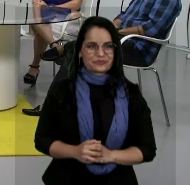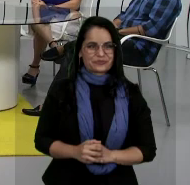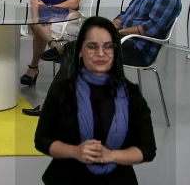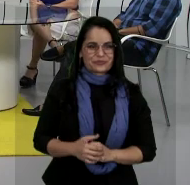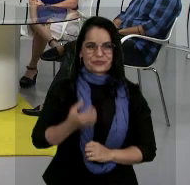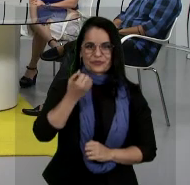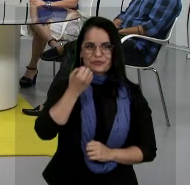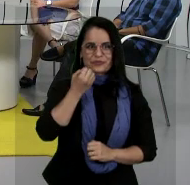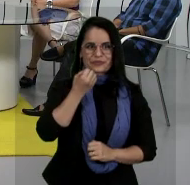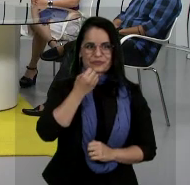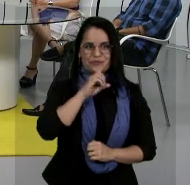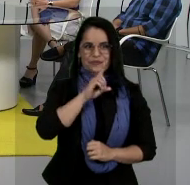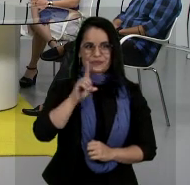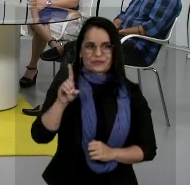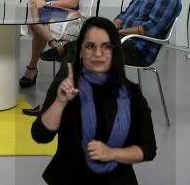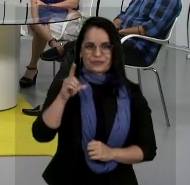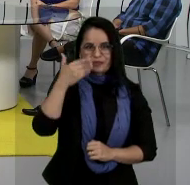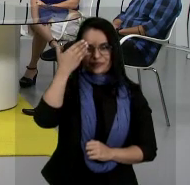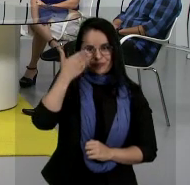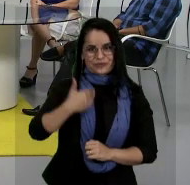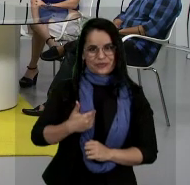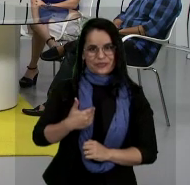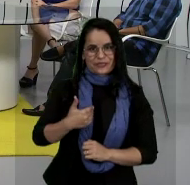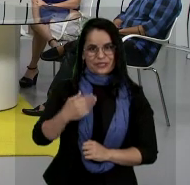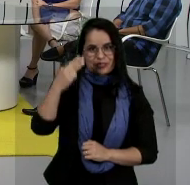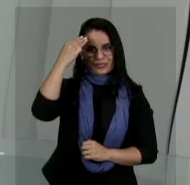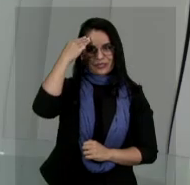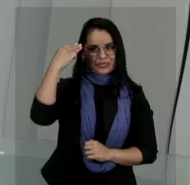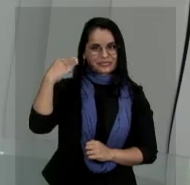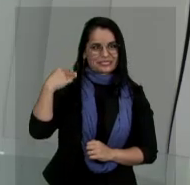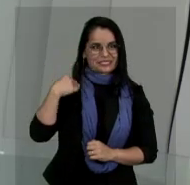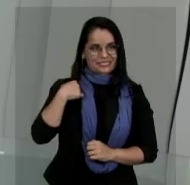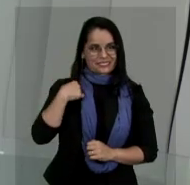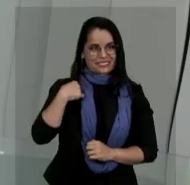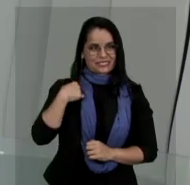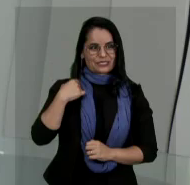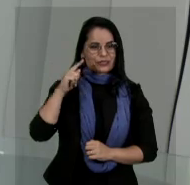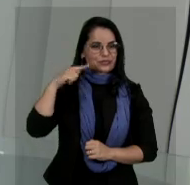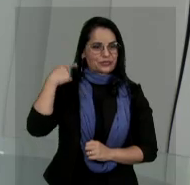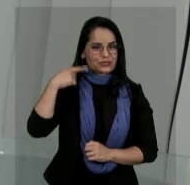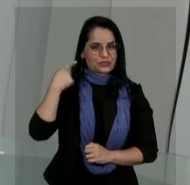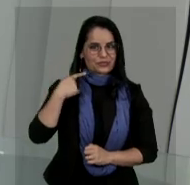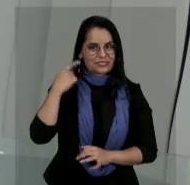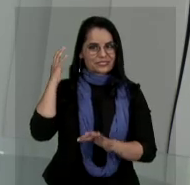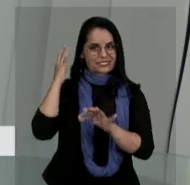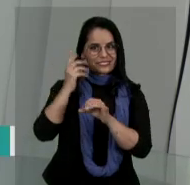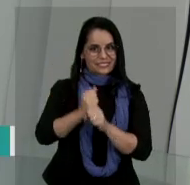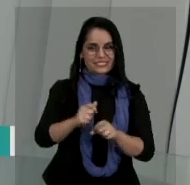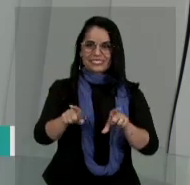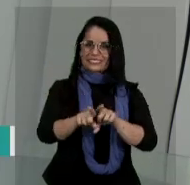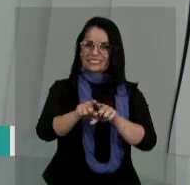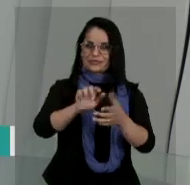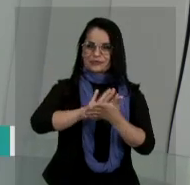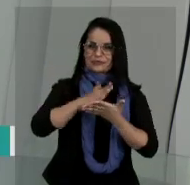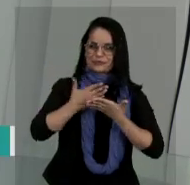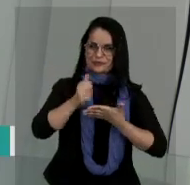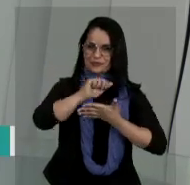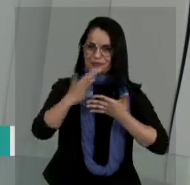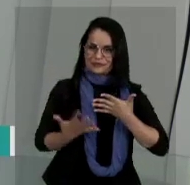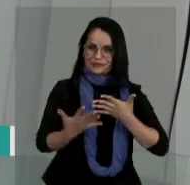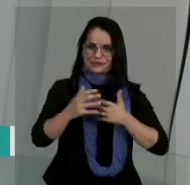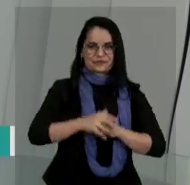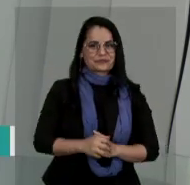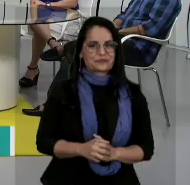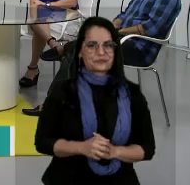Bom dia, meu nome é Mariana Tupinambá, sou advogada, contadora e também intérprete de